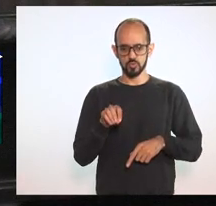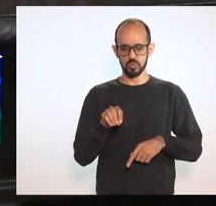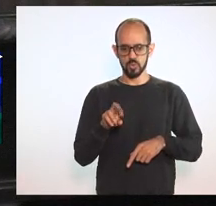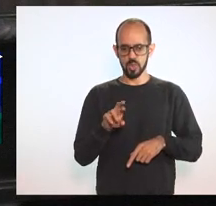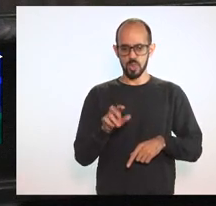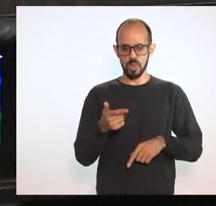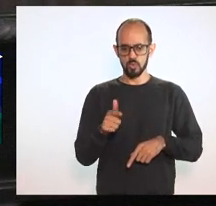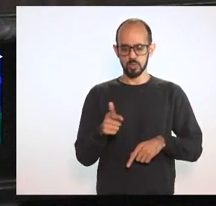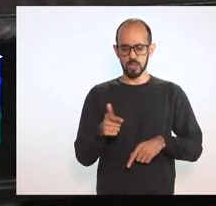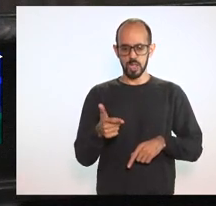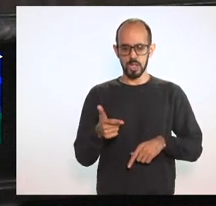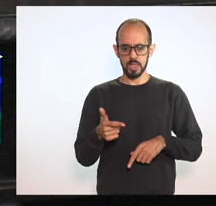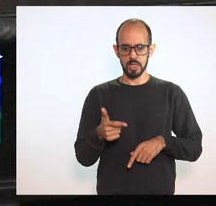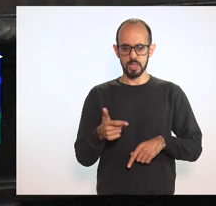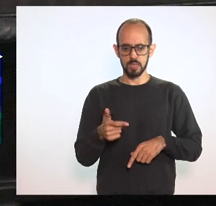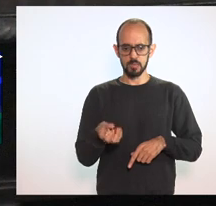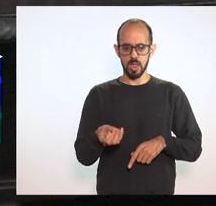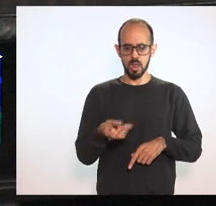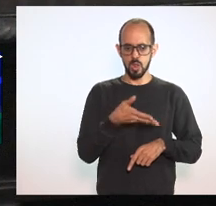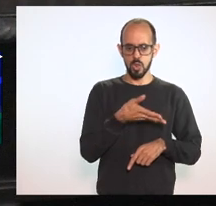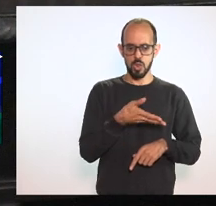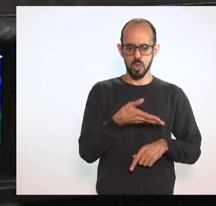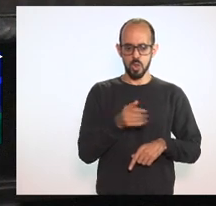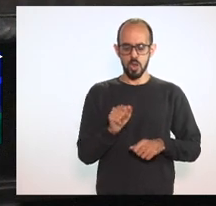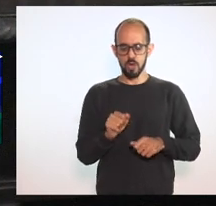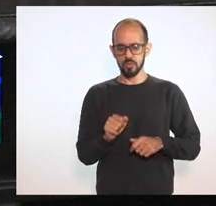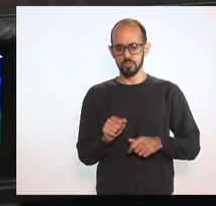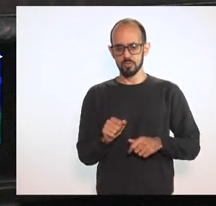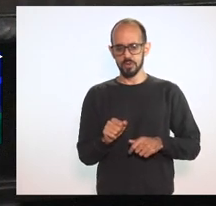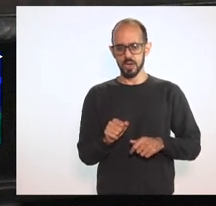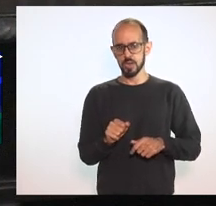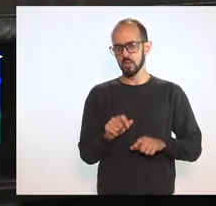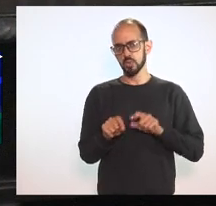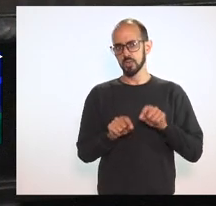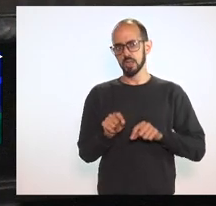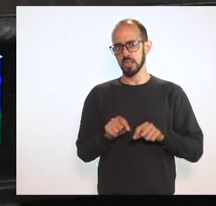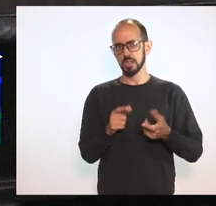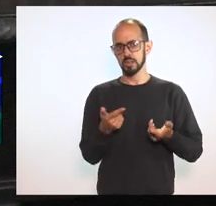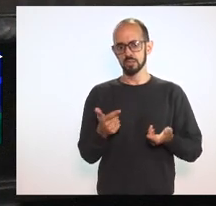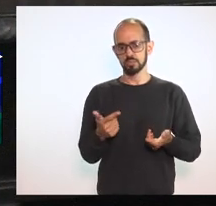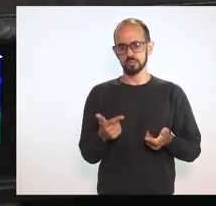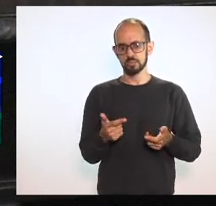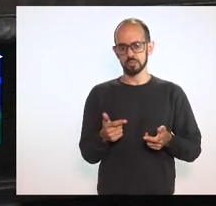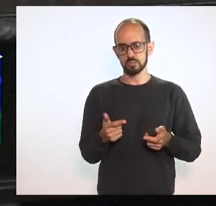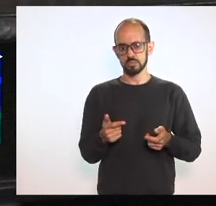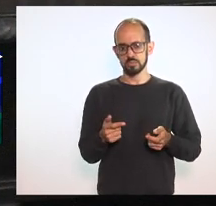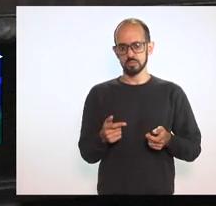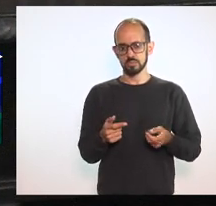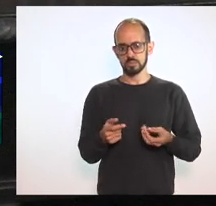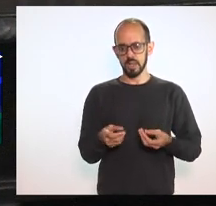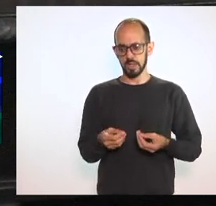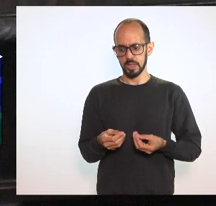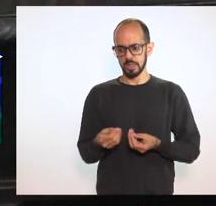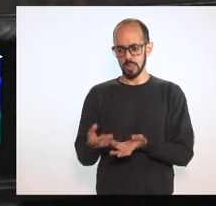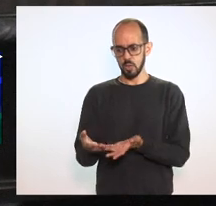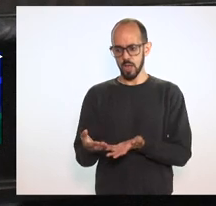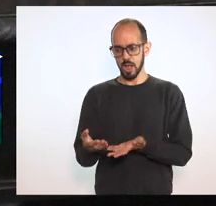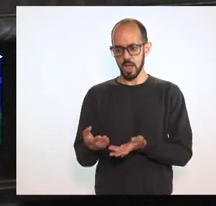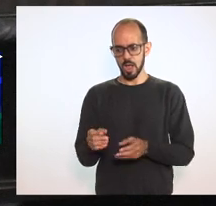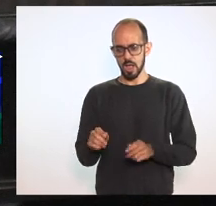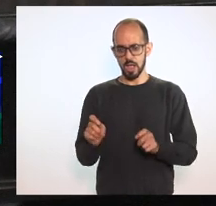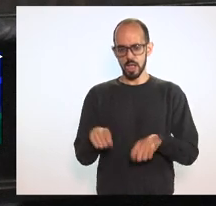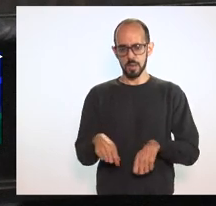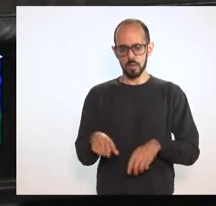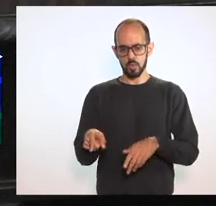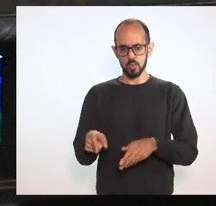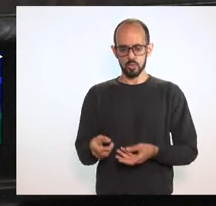nova é uma maior questão de recursos uma vez que com a decretação